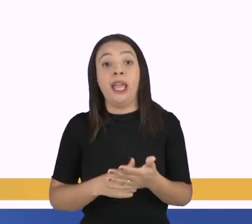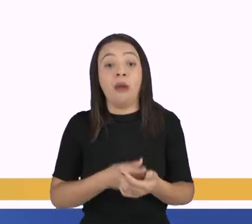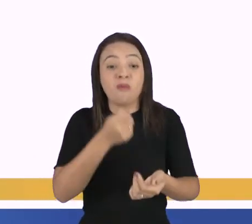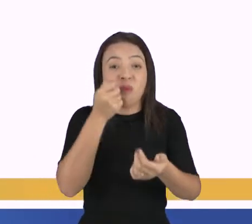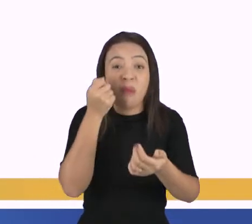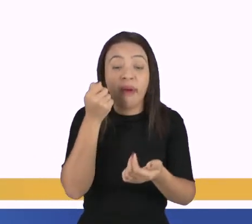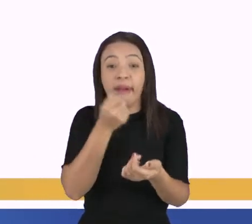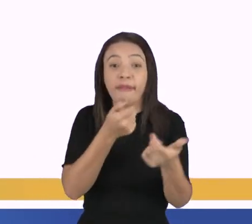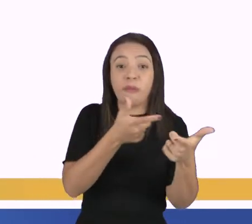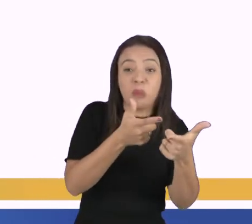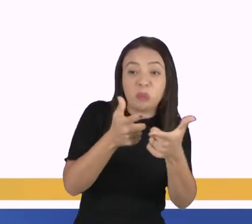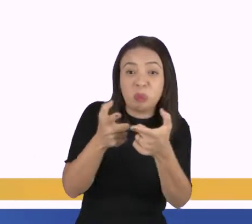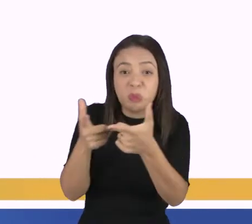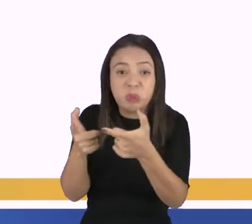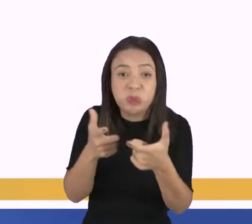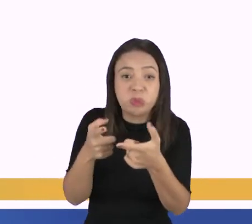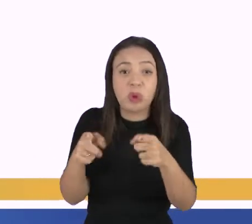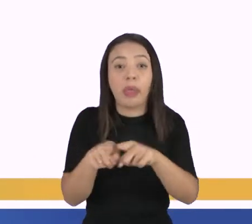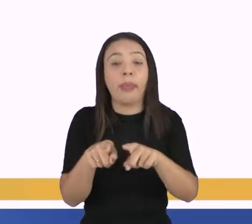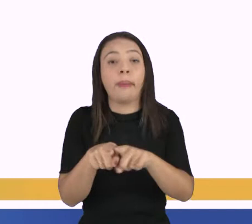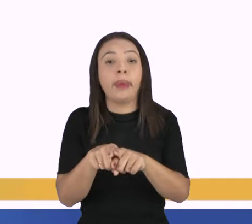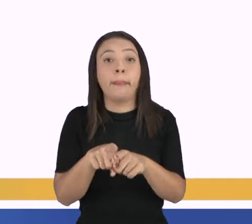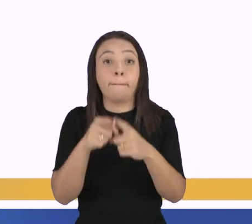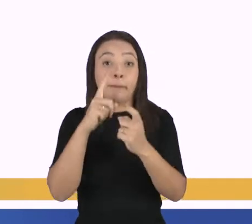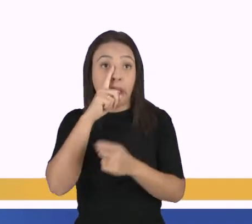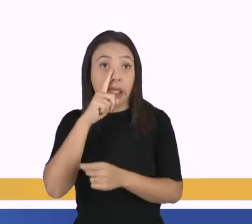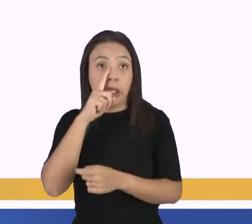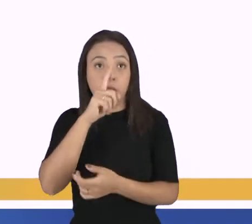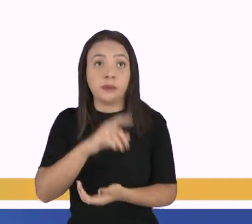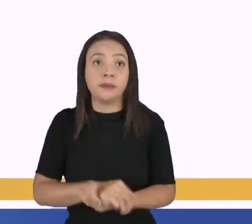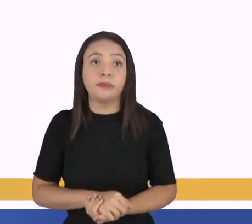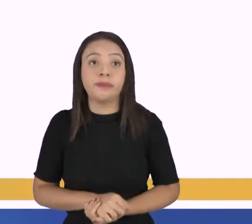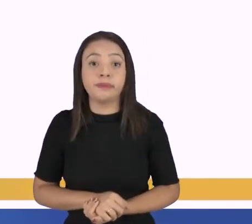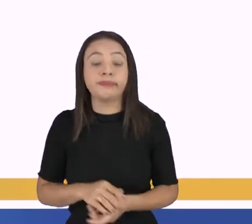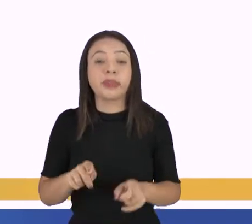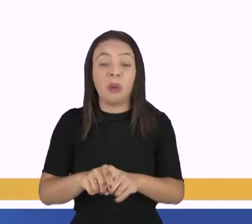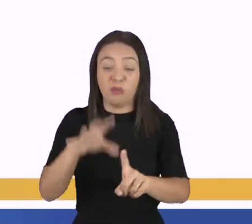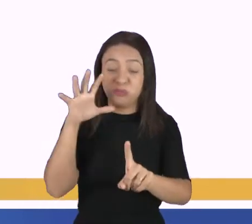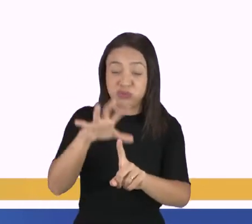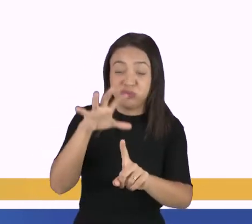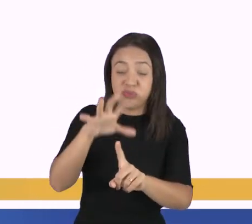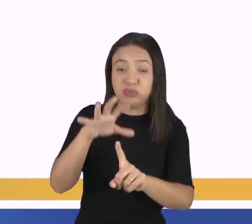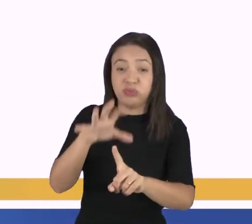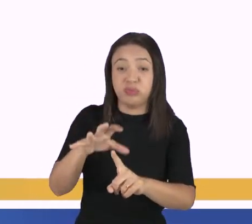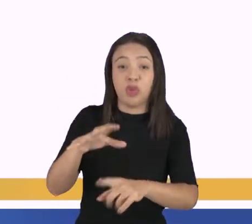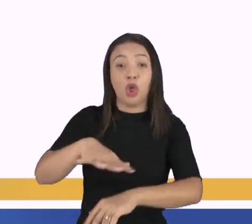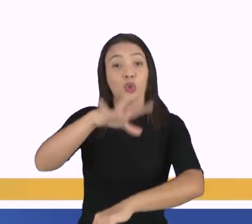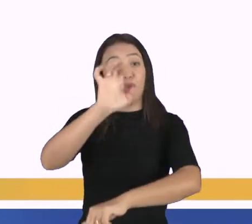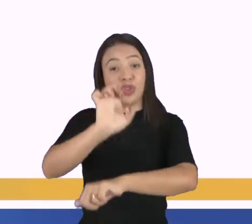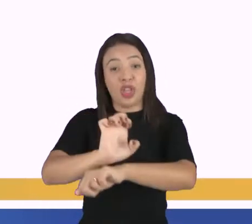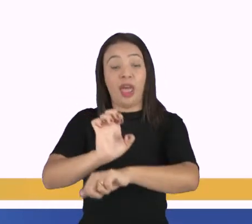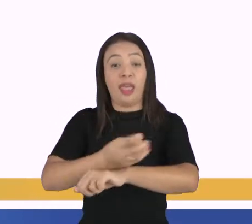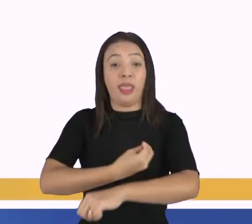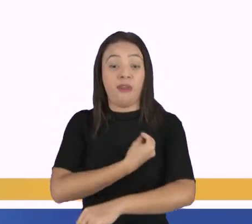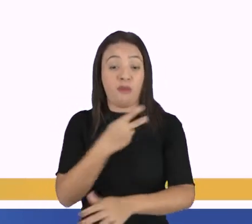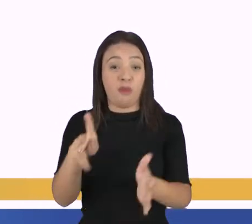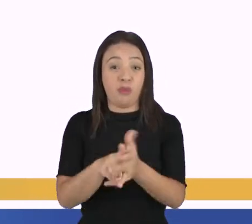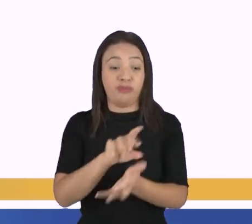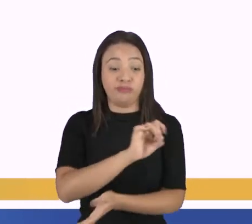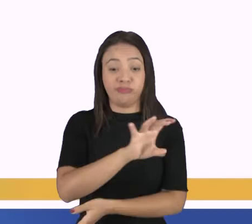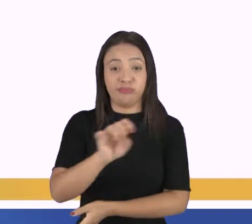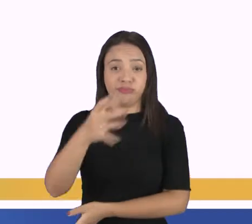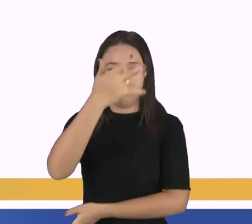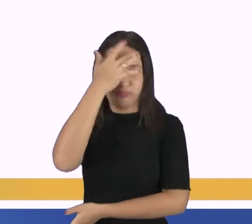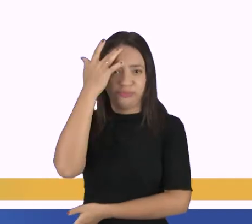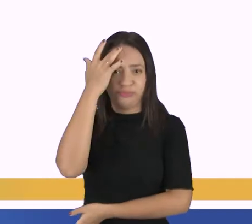social. Intervenção do poder do Estado na vida particular das pessoas. Então, tudo isso são consequências do